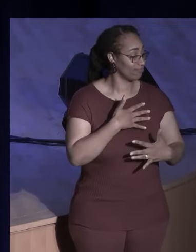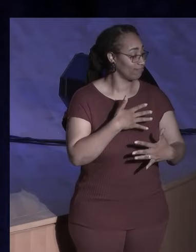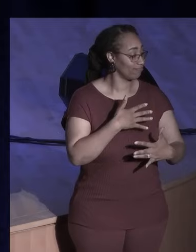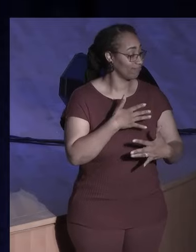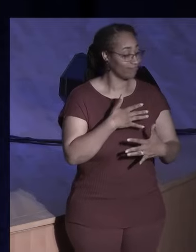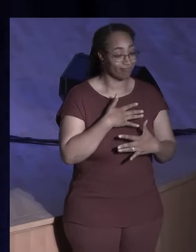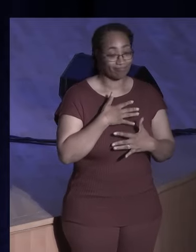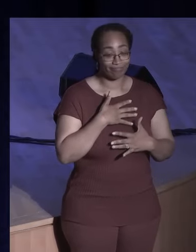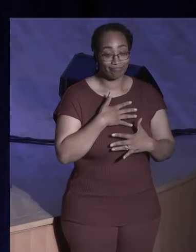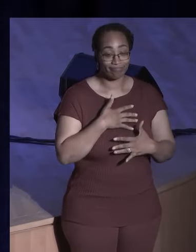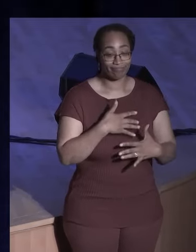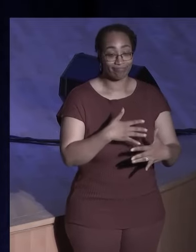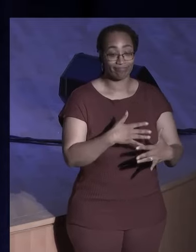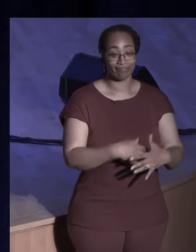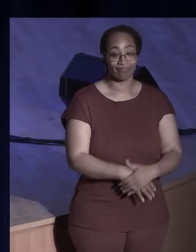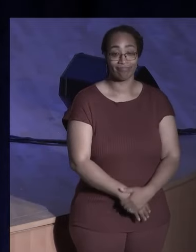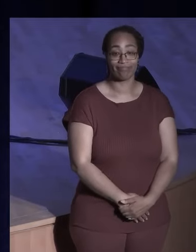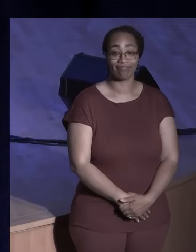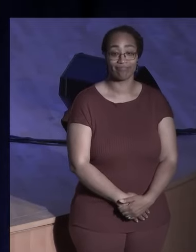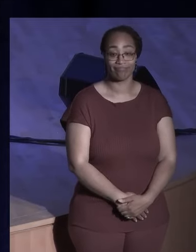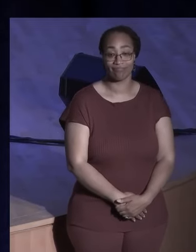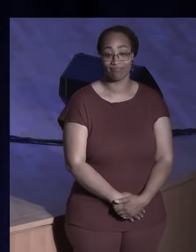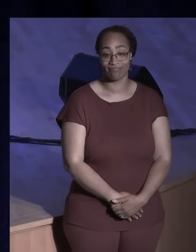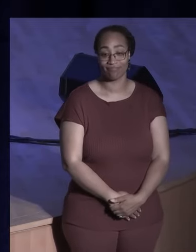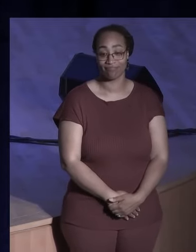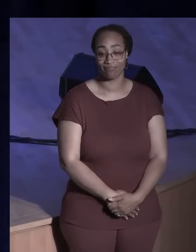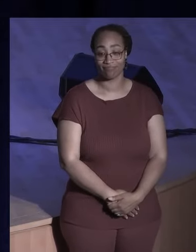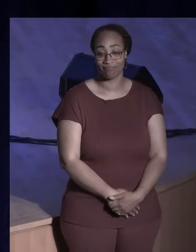mai e ho mai e